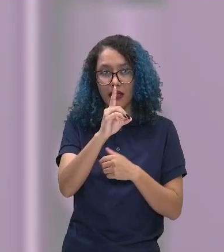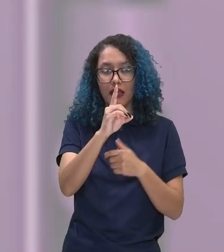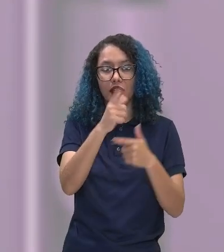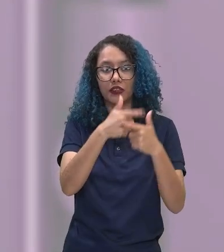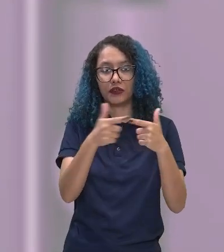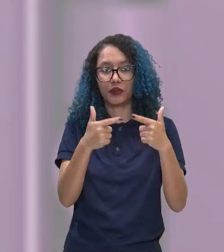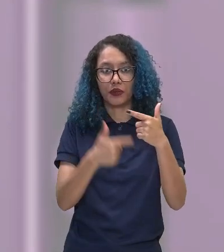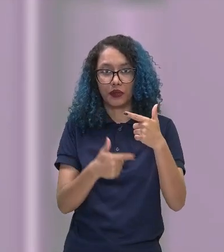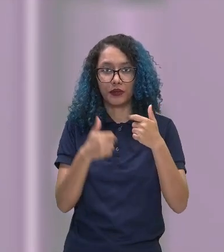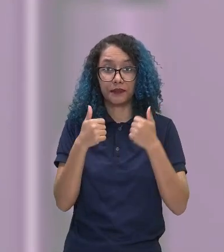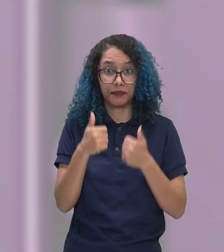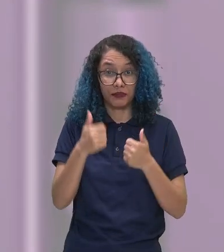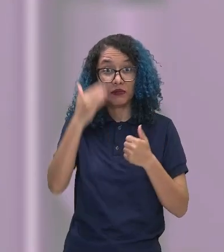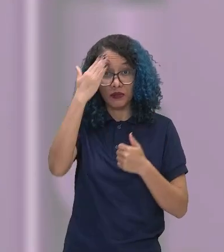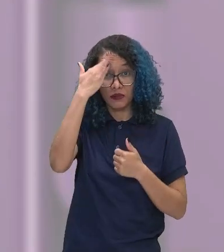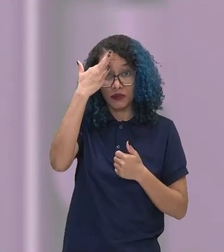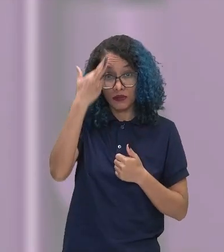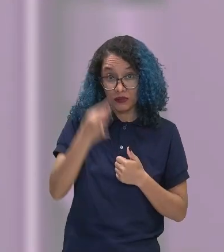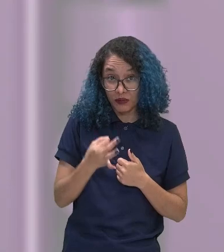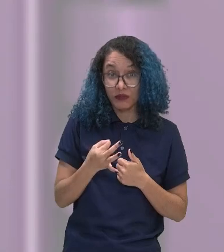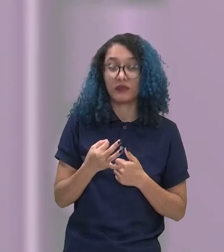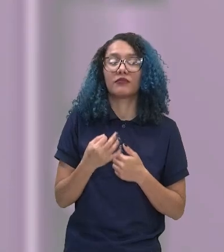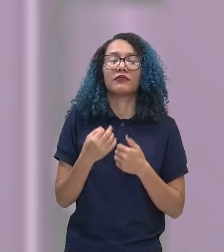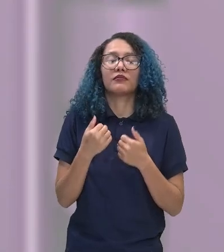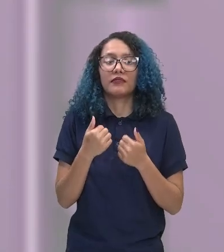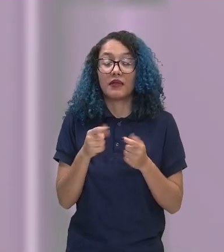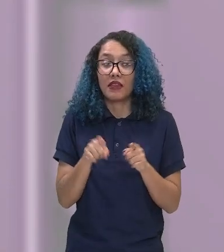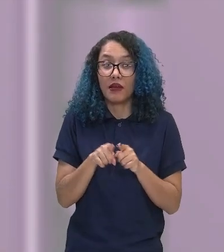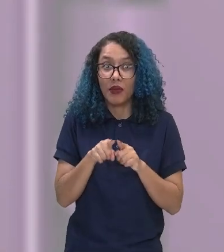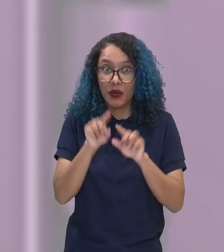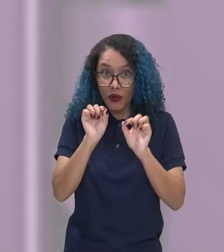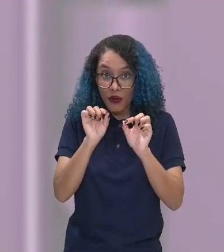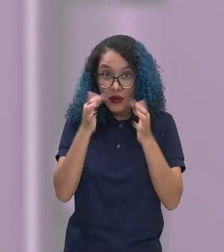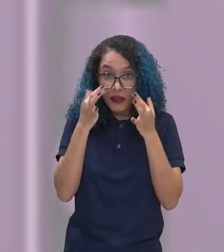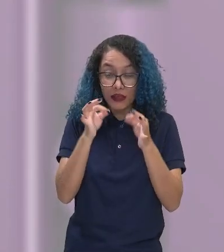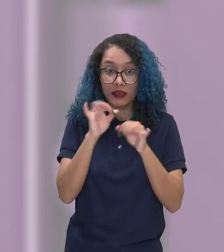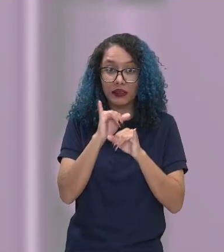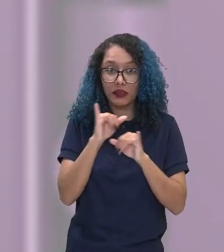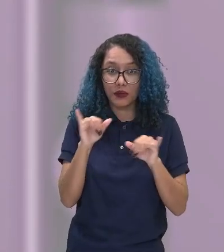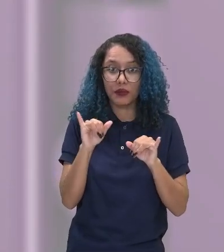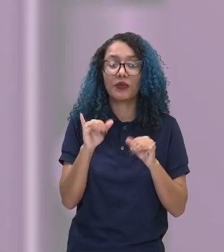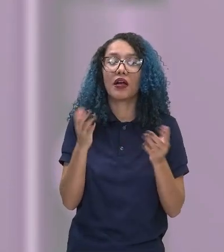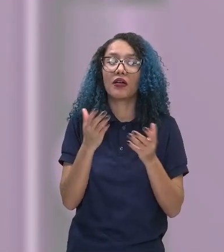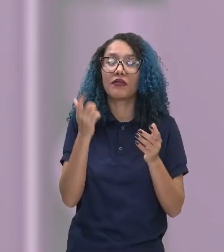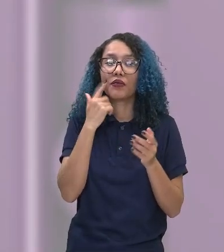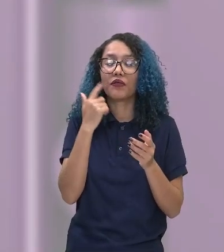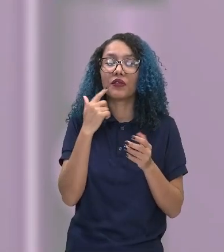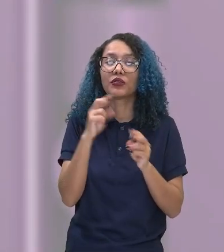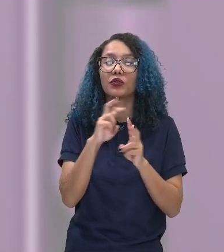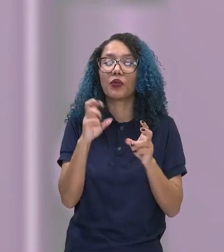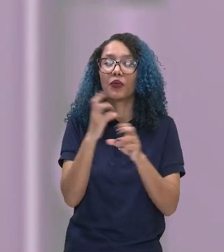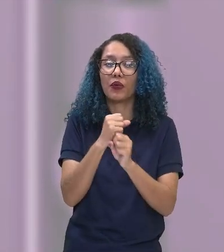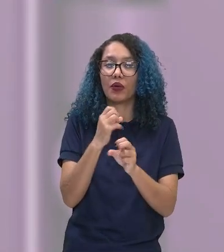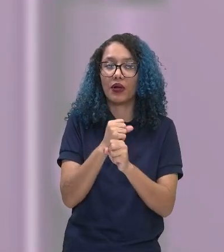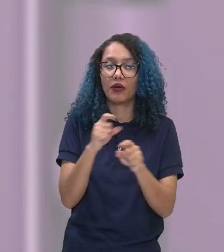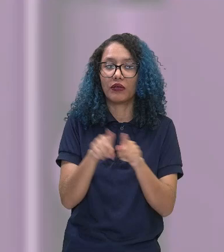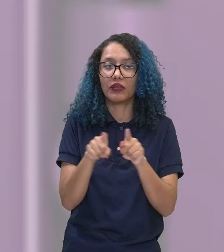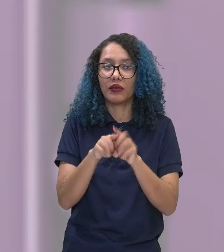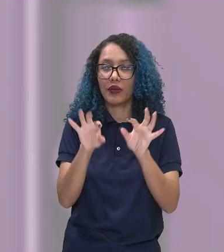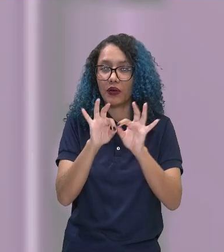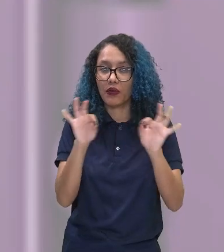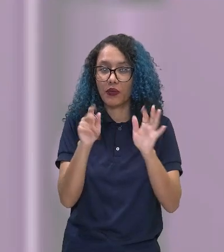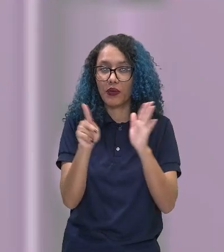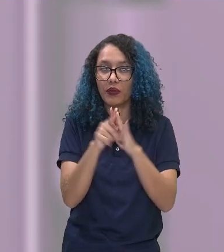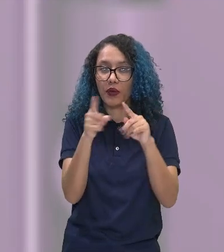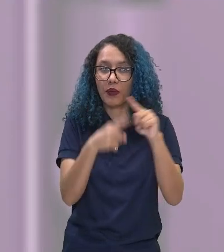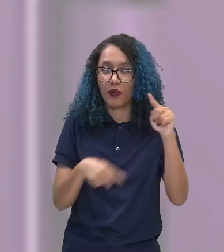Beleza até aqui? Mas olha só, quero falar para você principalmente sobre o cálculo, sobre o que é o comprimento da